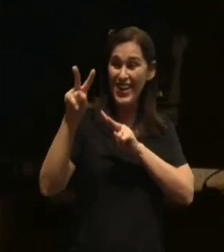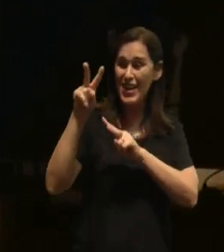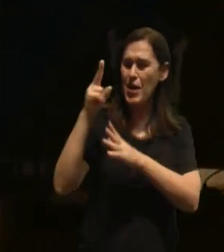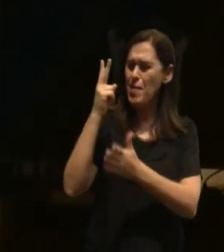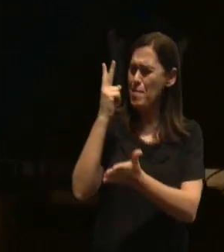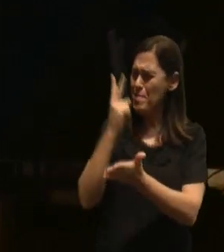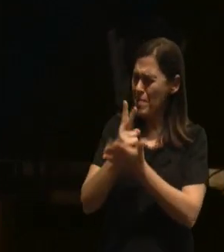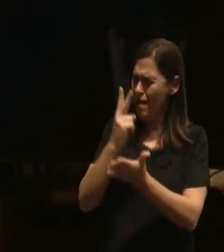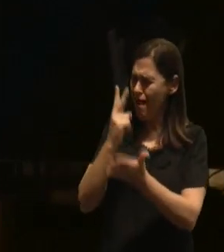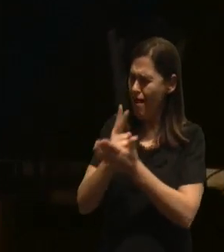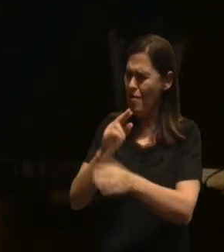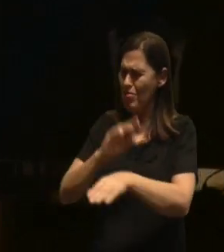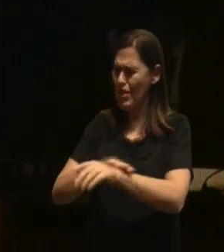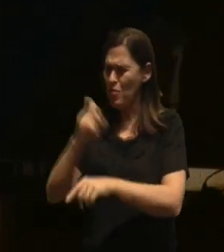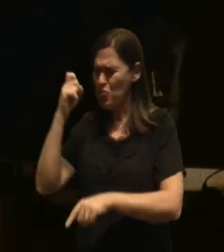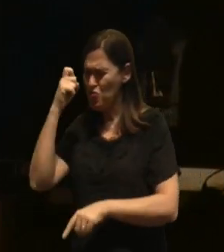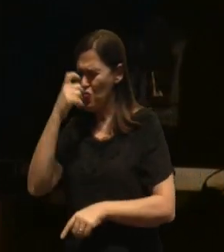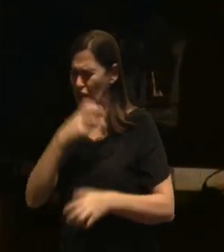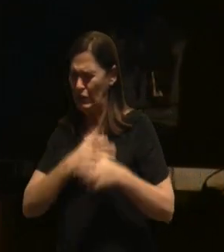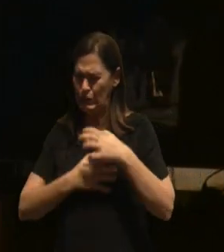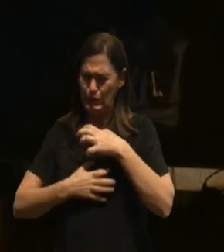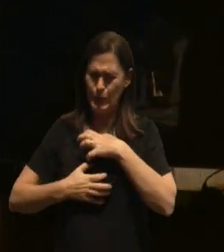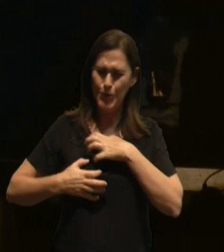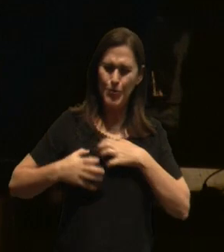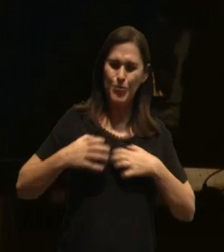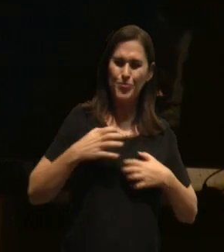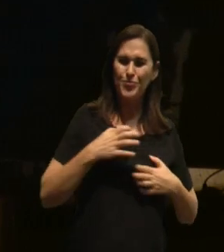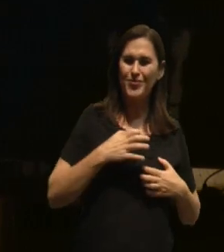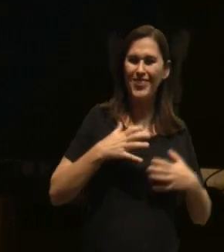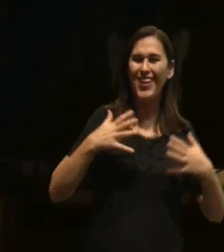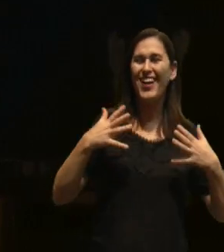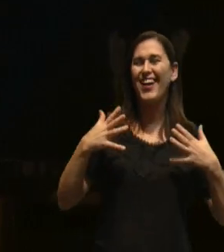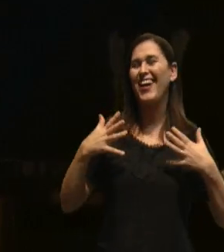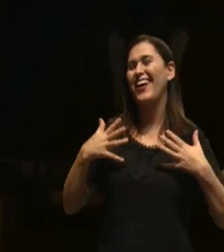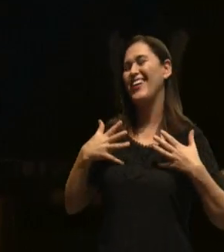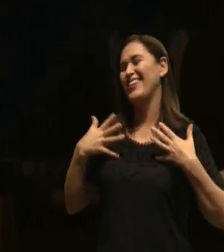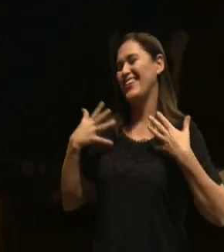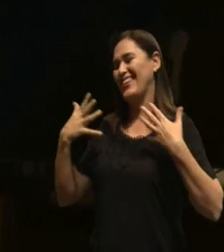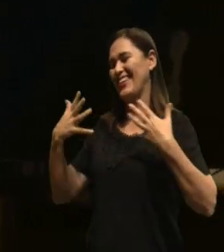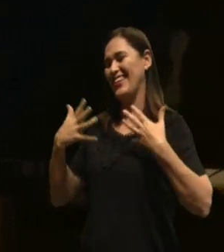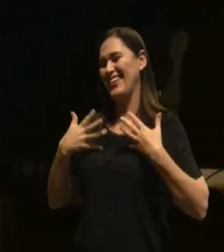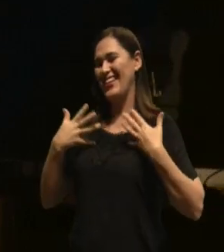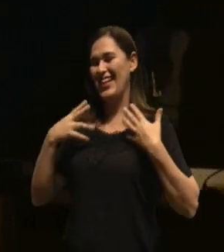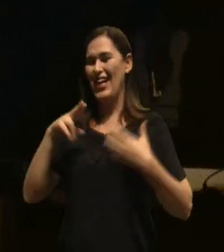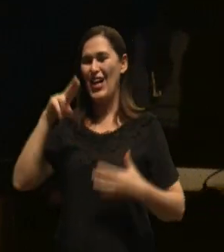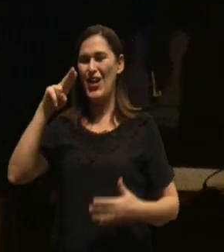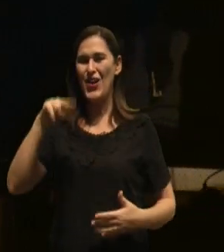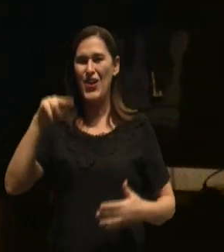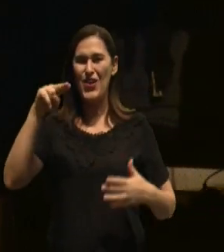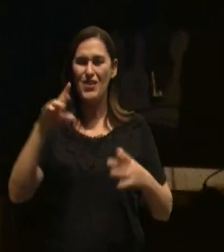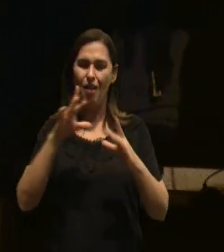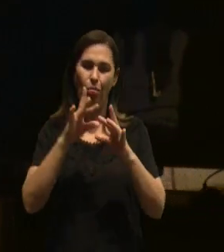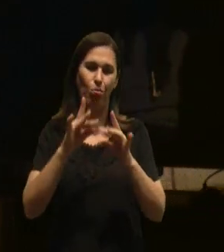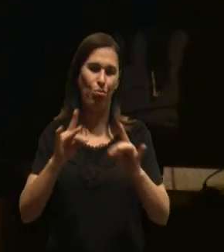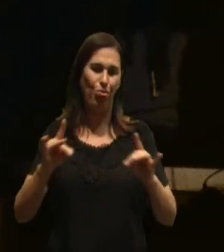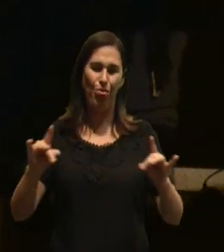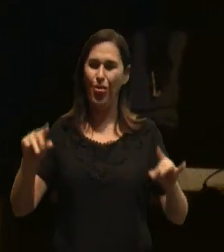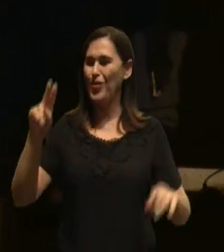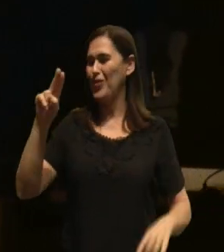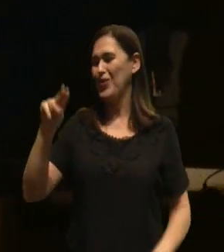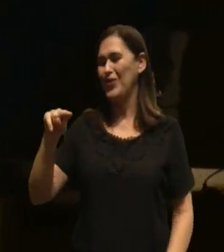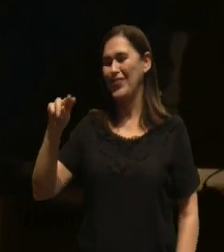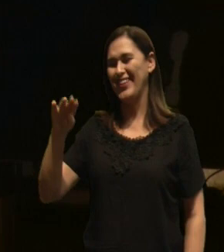à aflição a alegria jamais se